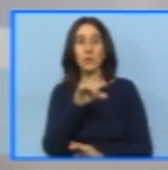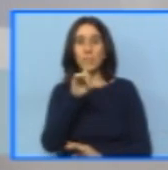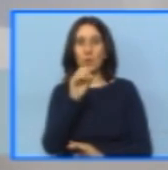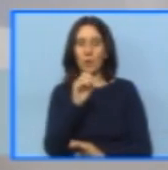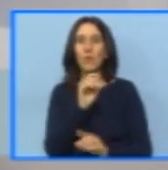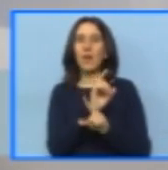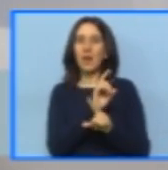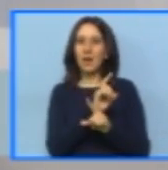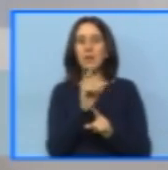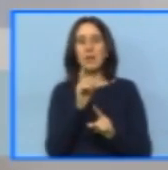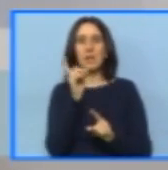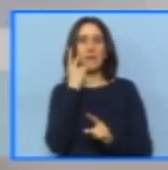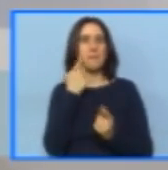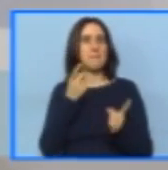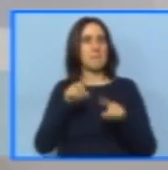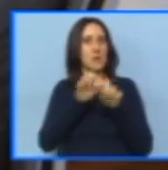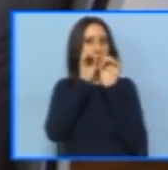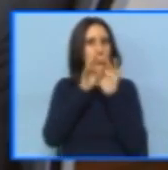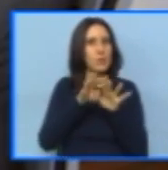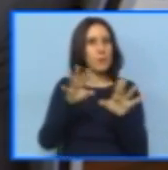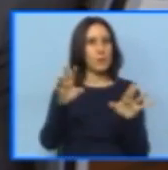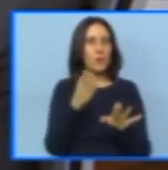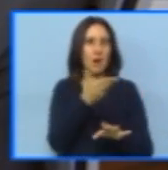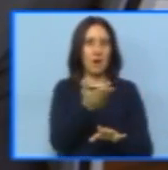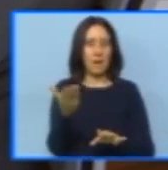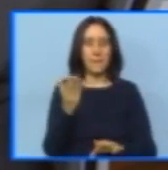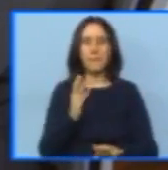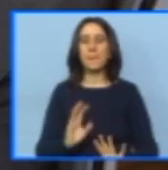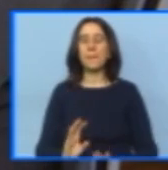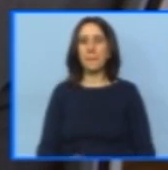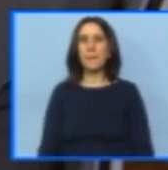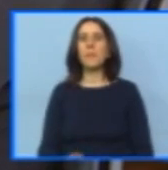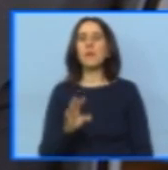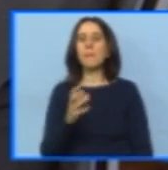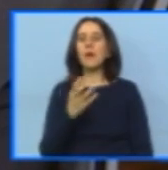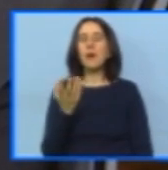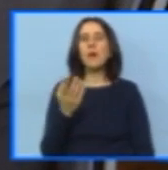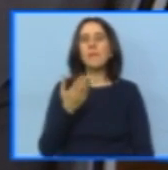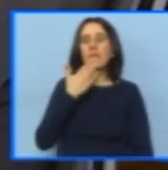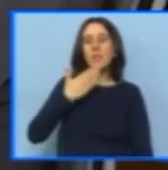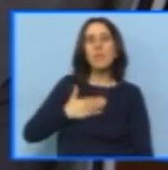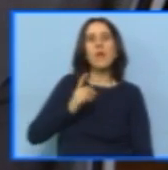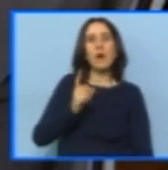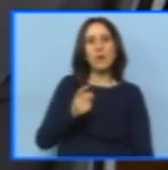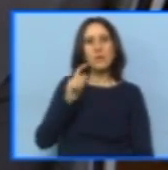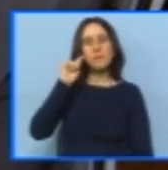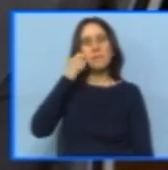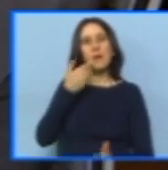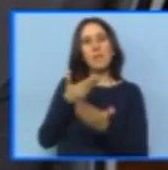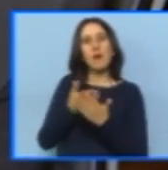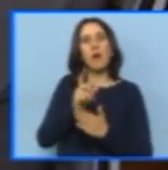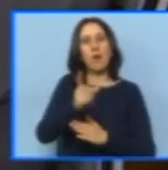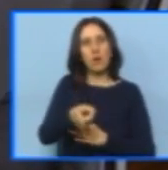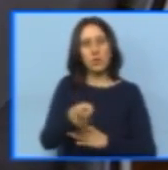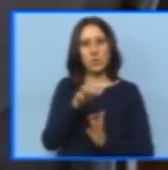recebeu o Espírito Santo. E quais são os frutos? Quais são as consequências? O texto, pelo menos, fala de 3 coisas. A paz